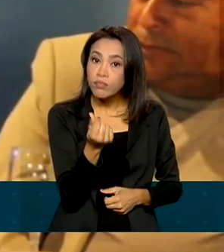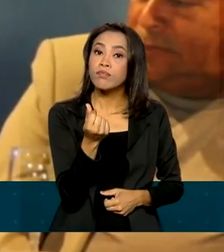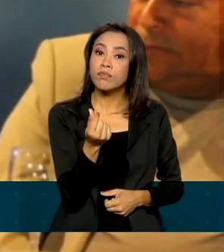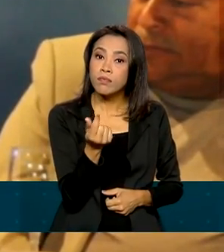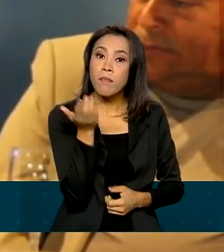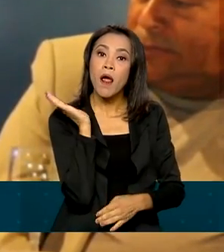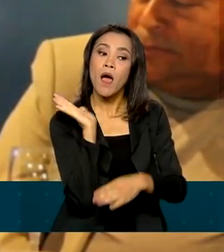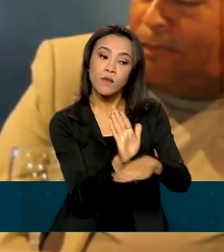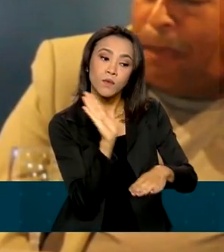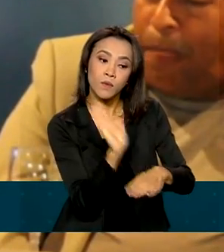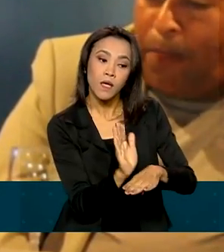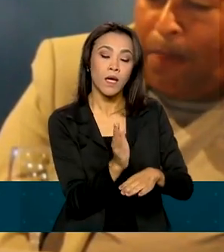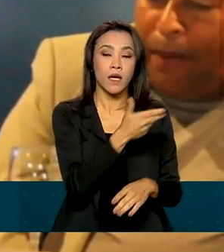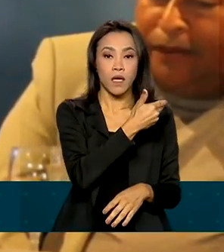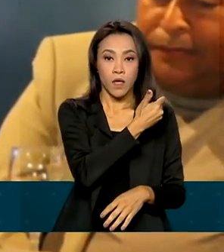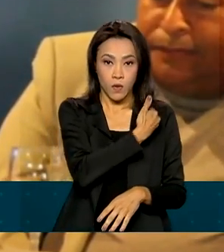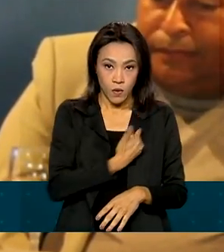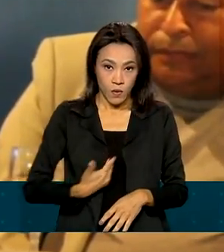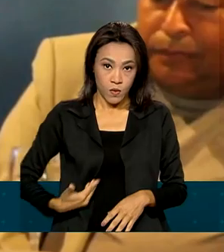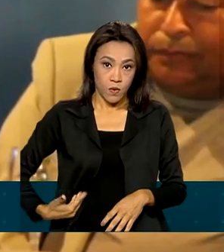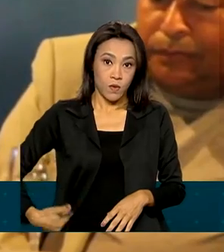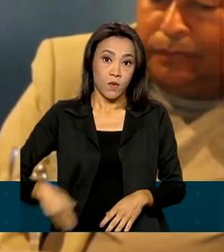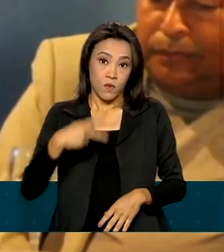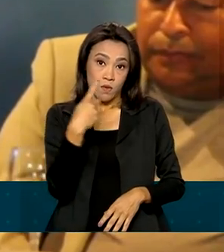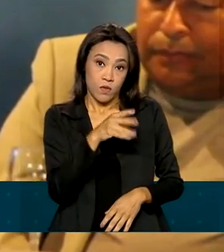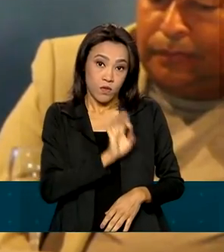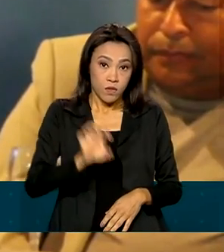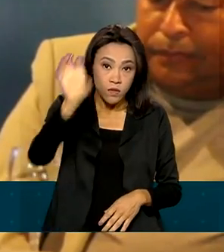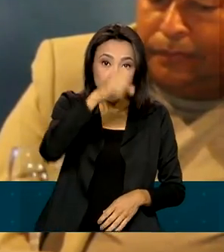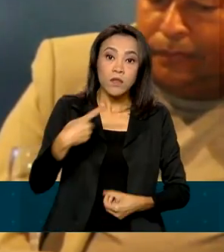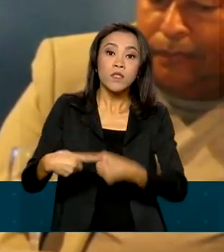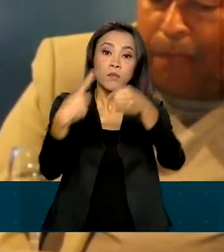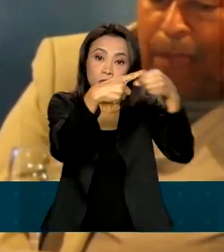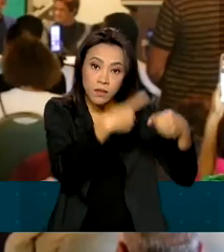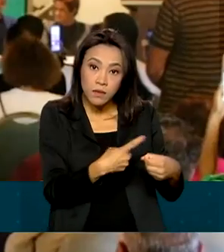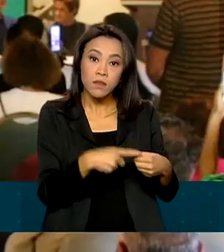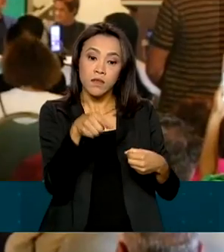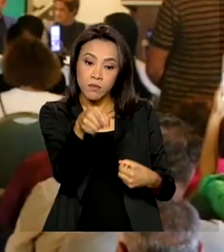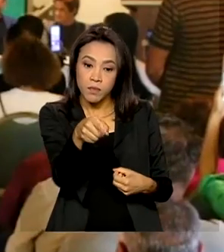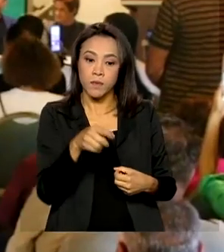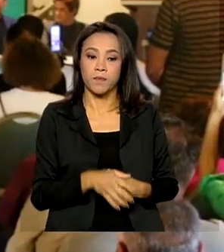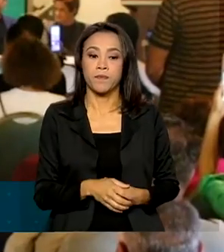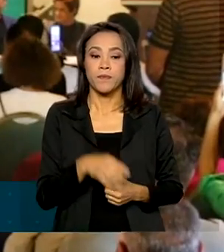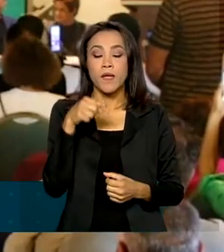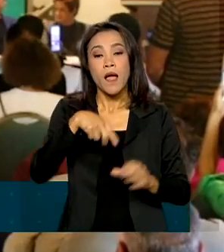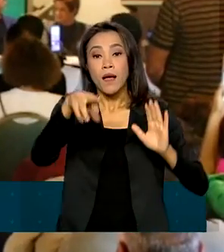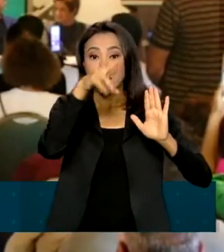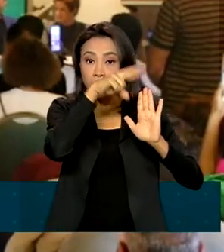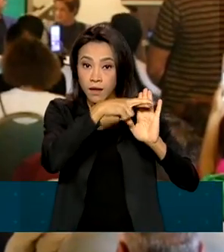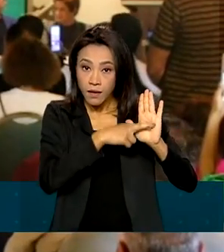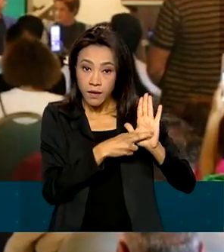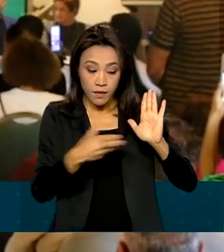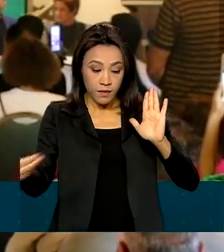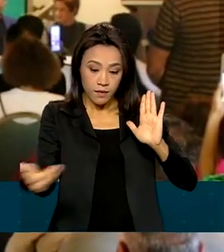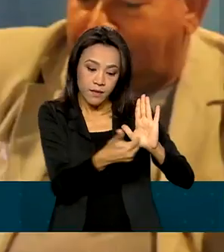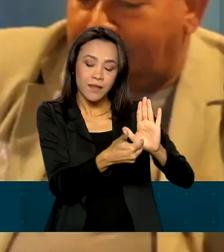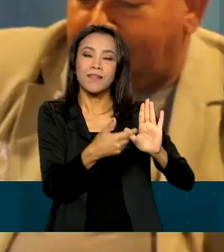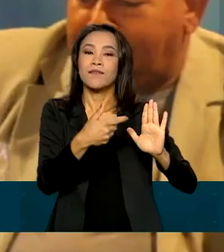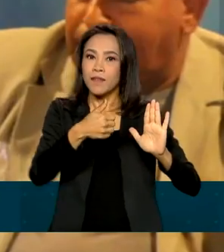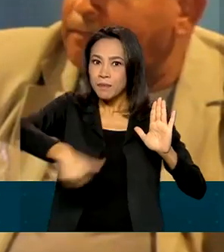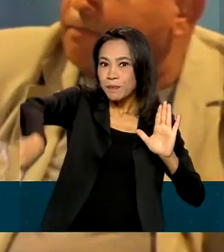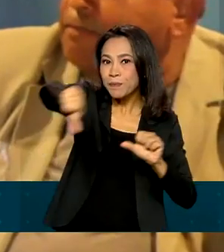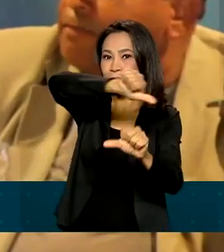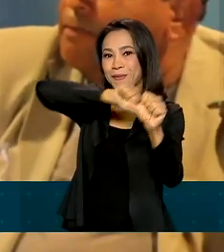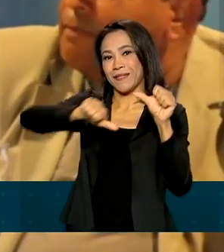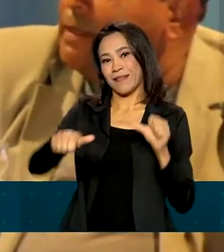municípios a estruturarem projetos de concessões e do manejo de resíduos sólidos o marco regulatório do saneamento vem mudar uma uma lógica